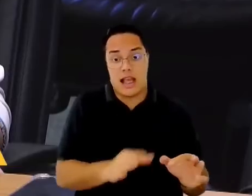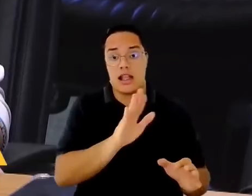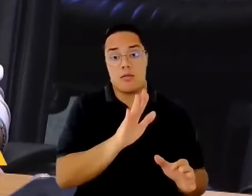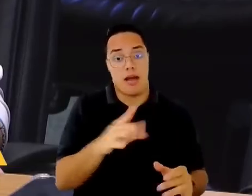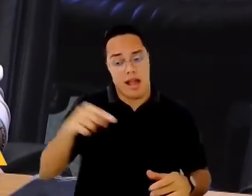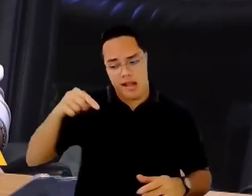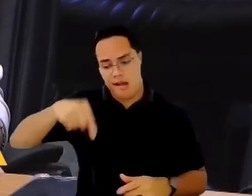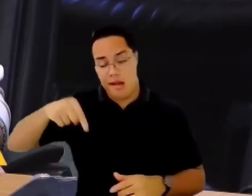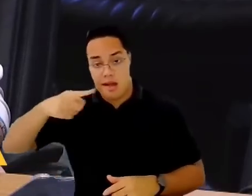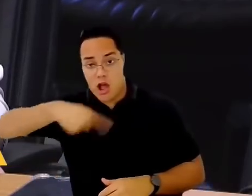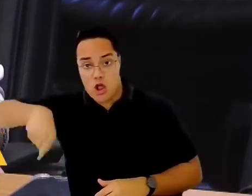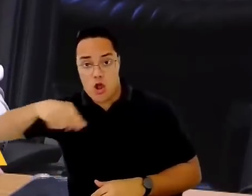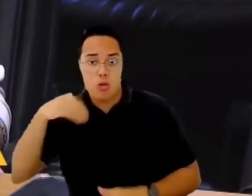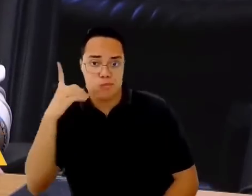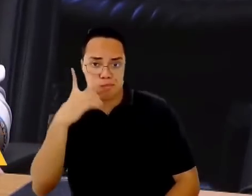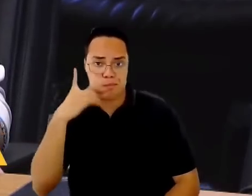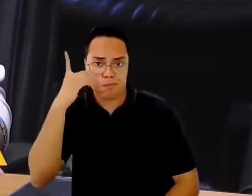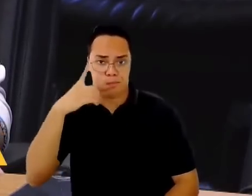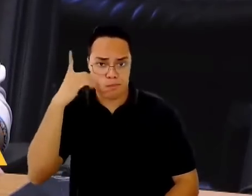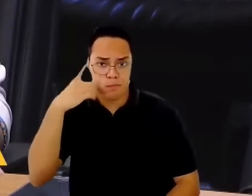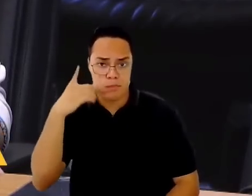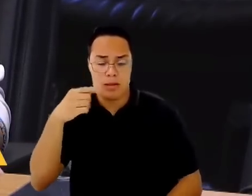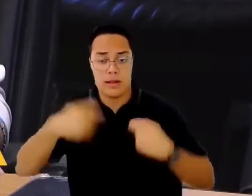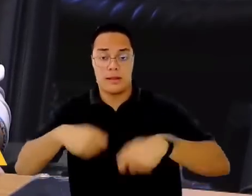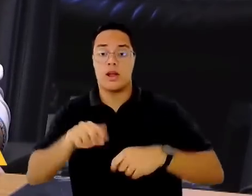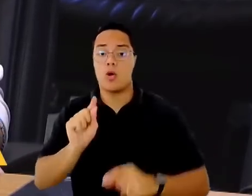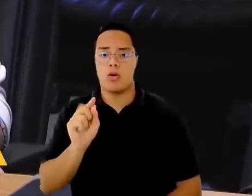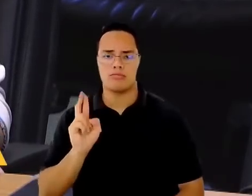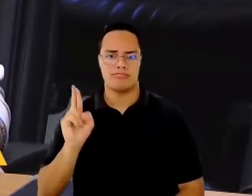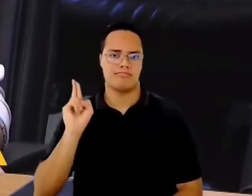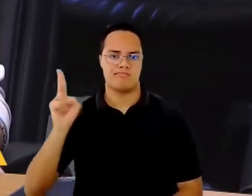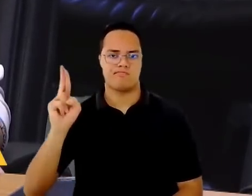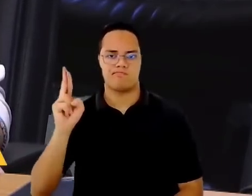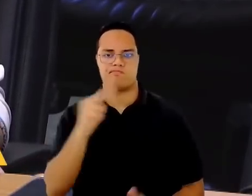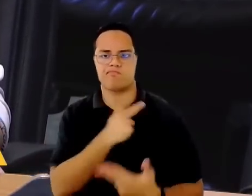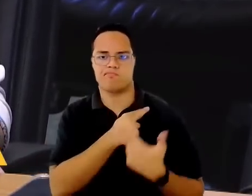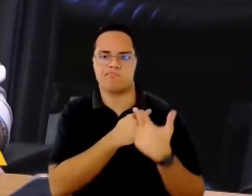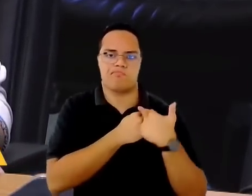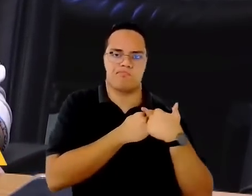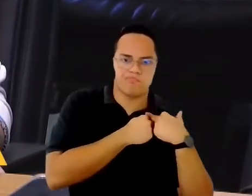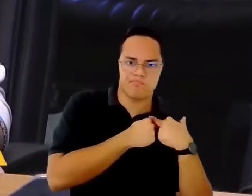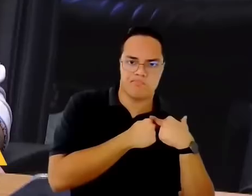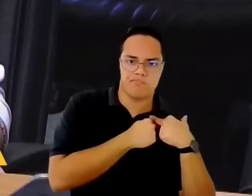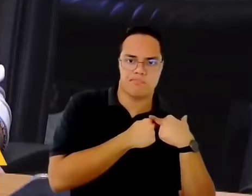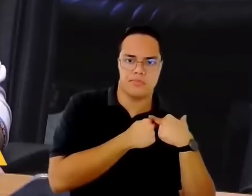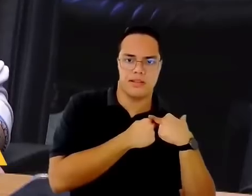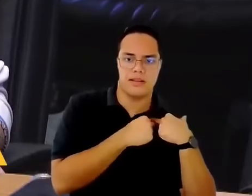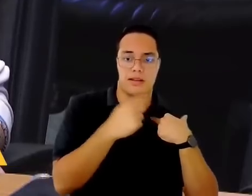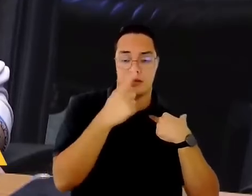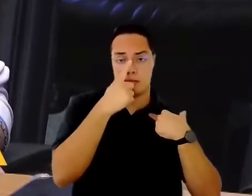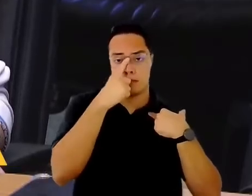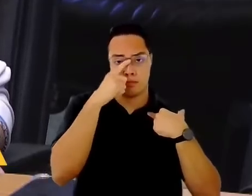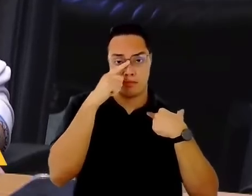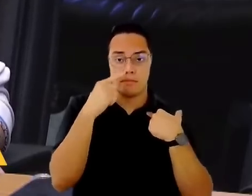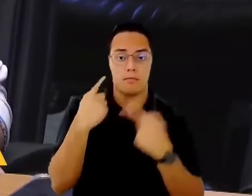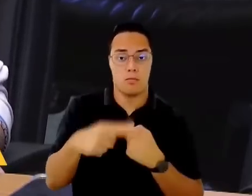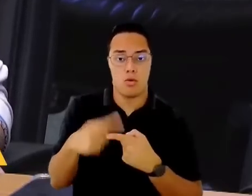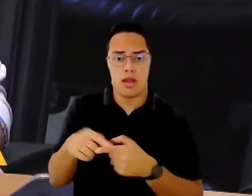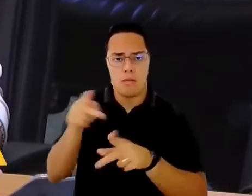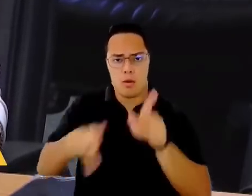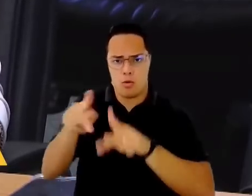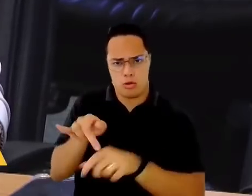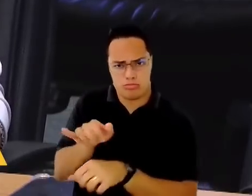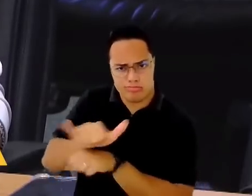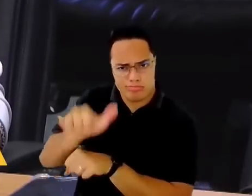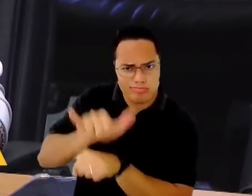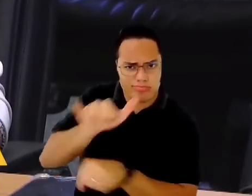eles têm o responsabilidade para que eles não possam enganar a população e trazer algo que não